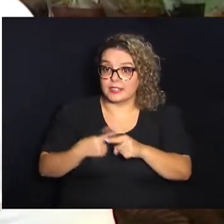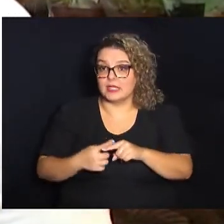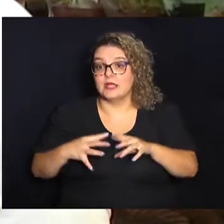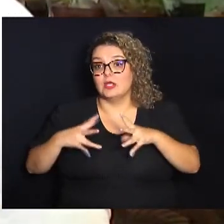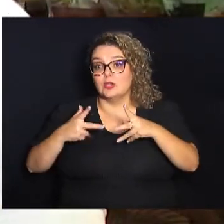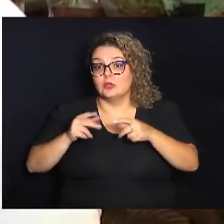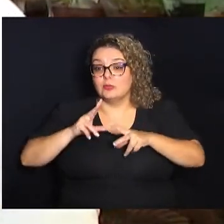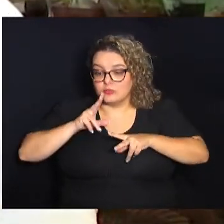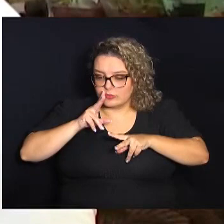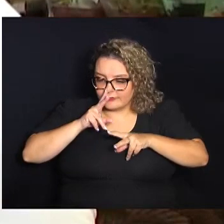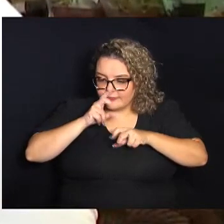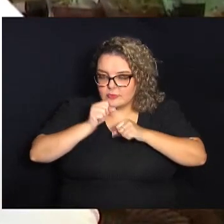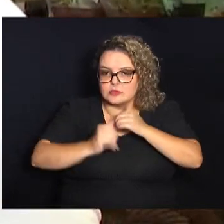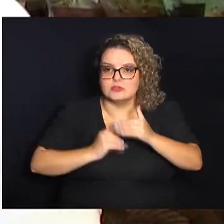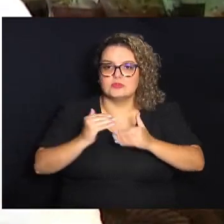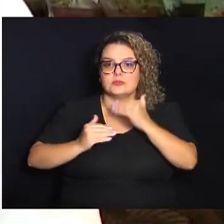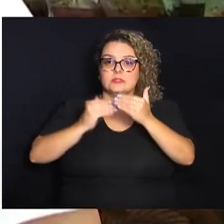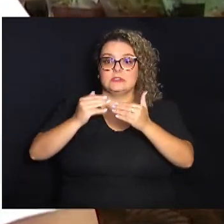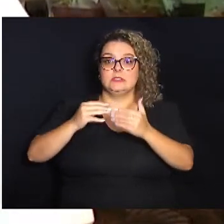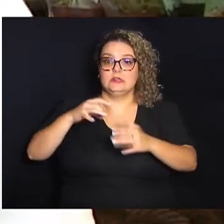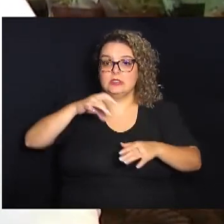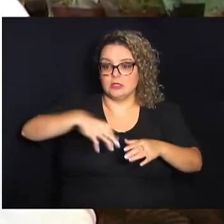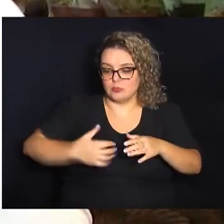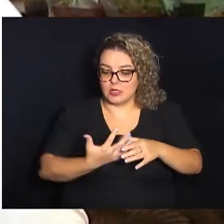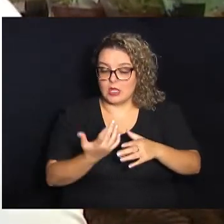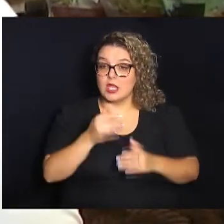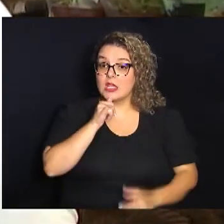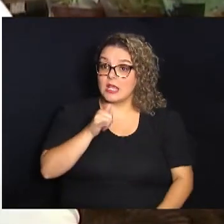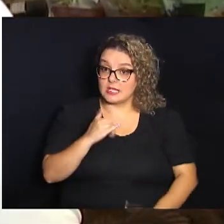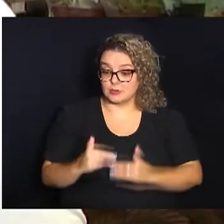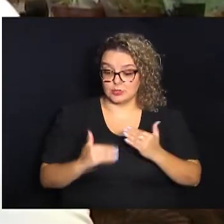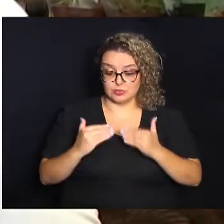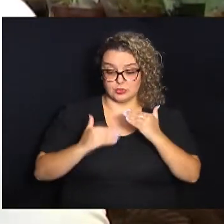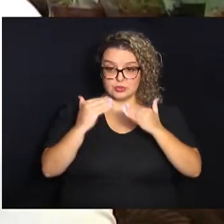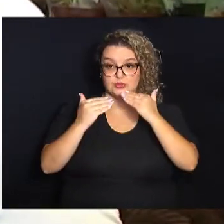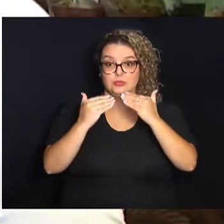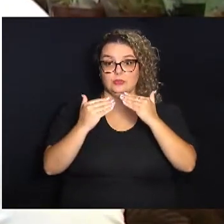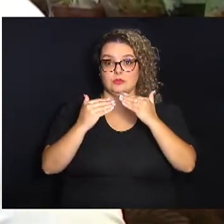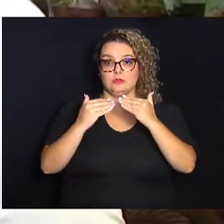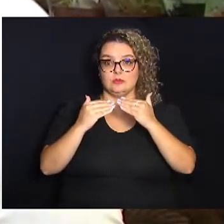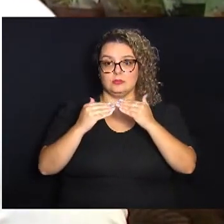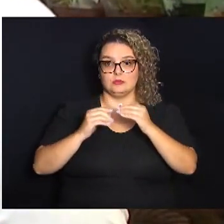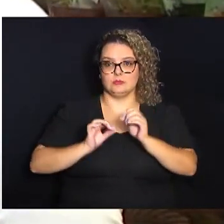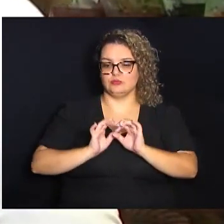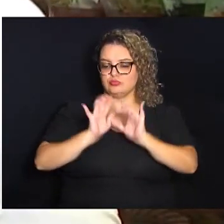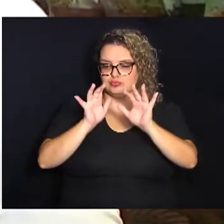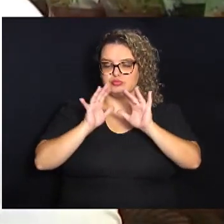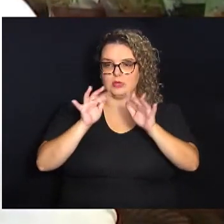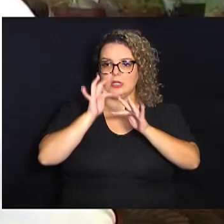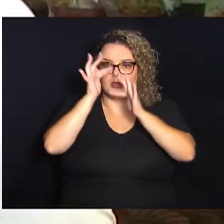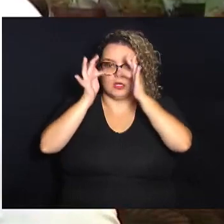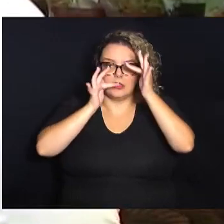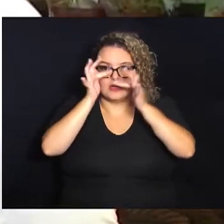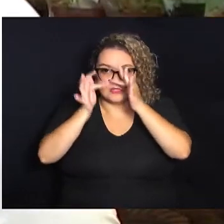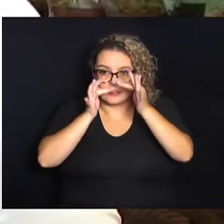força, né, todo o desenvolvimento da planta, toda a energia para ela se desenvolver, vai ser jogada lá para a